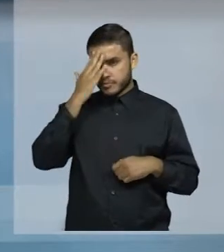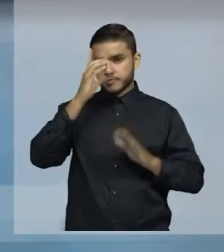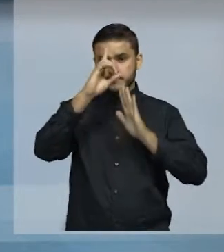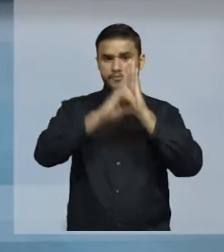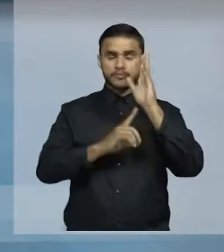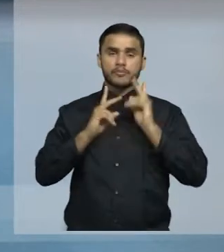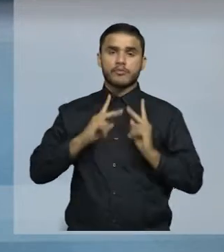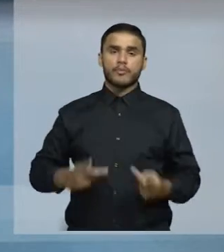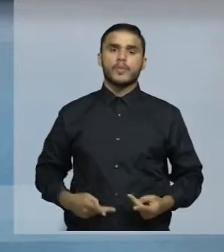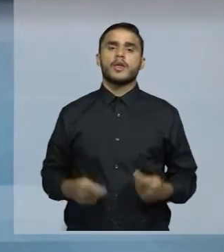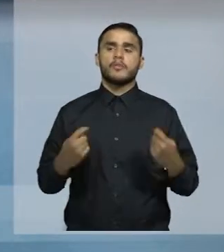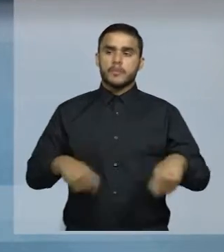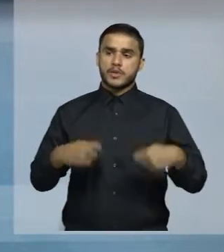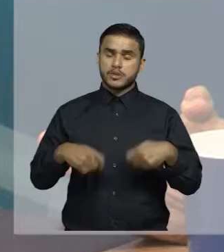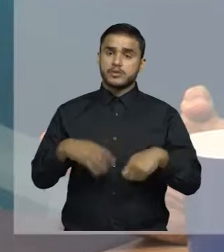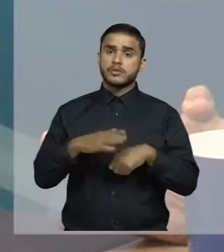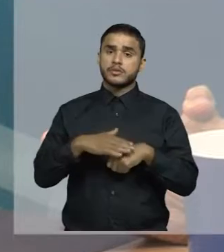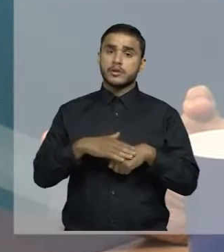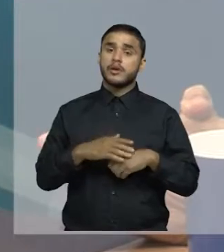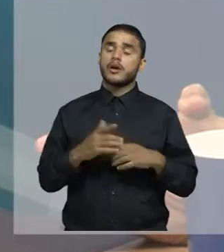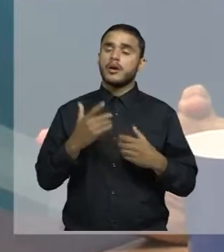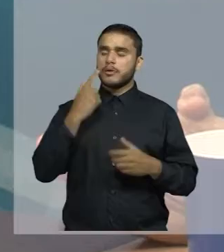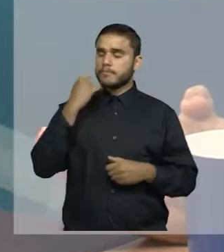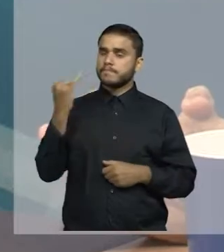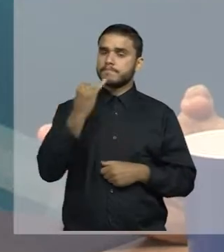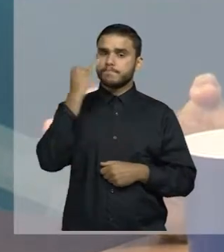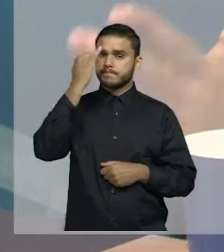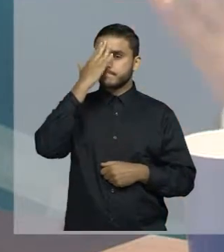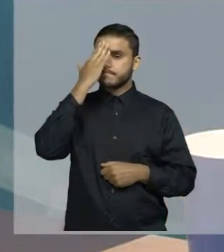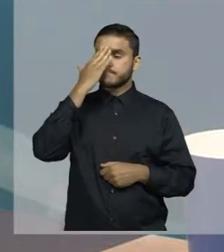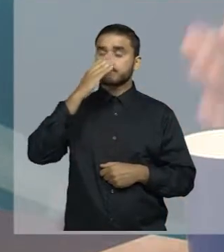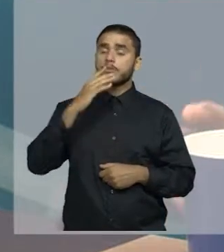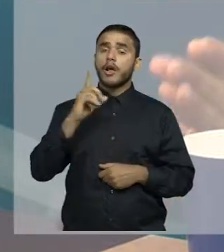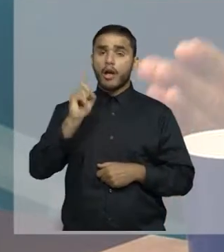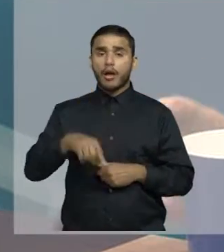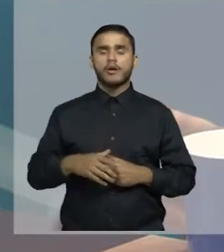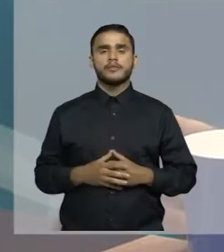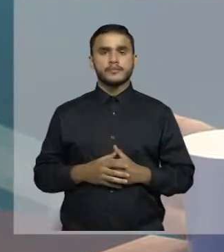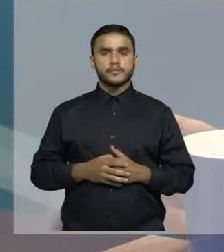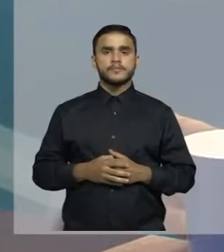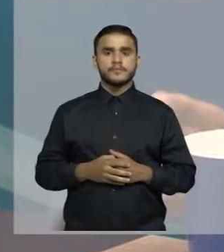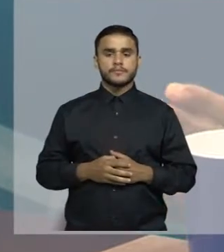a vida, a integridade física são importantes. Direitos